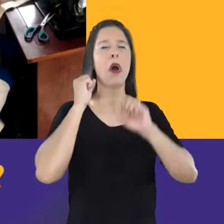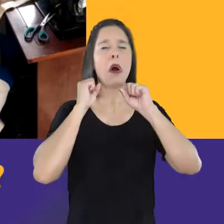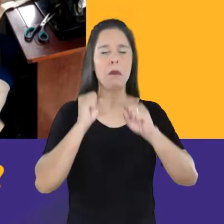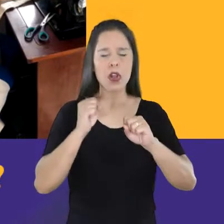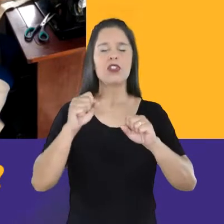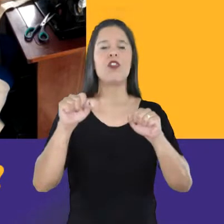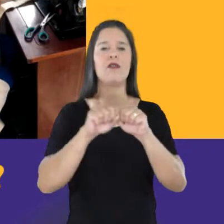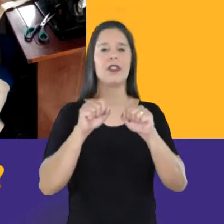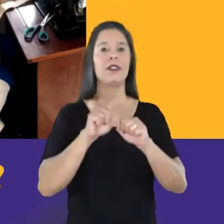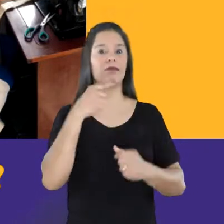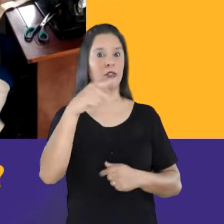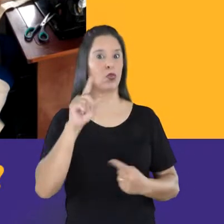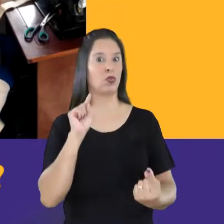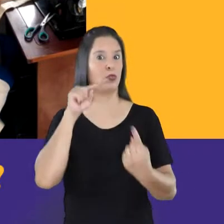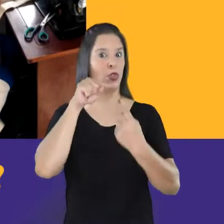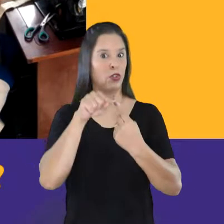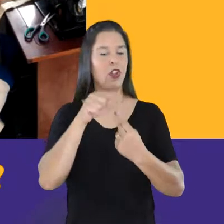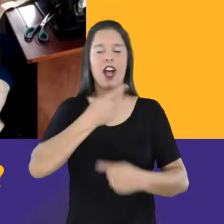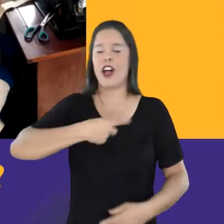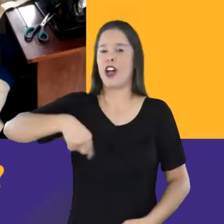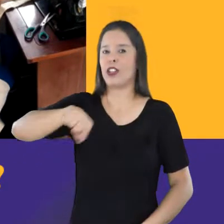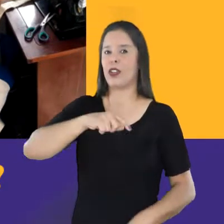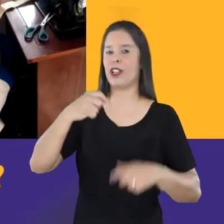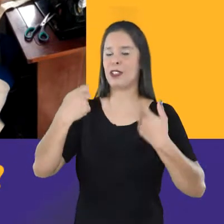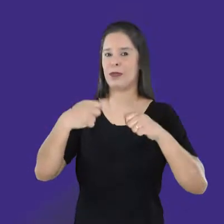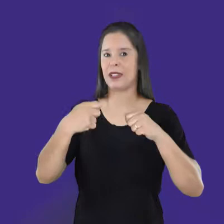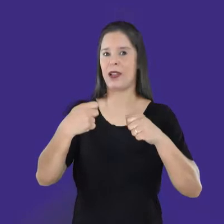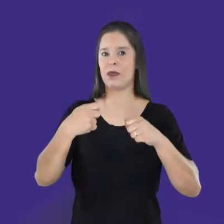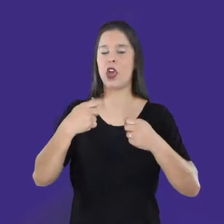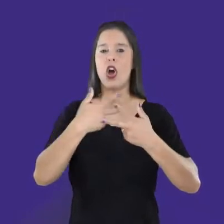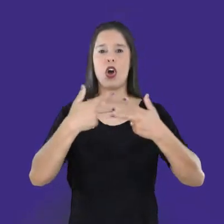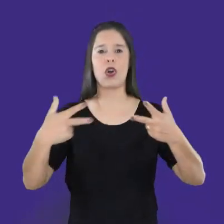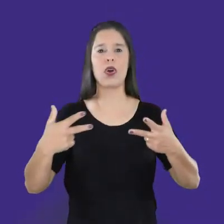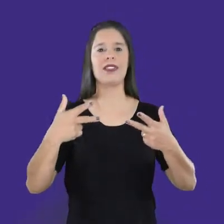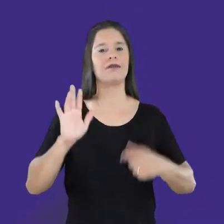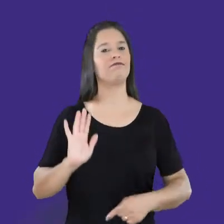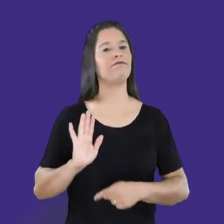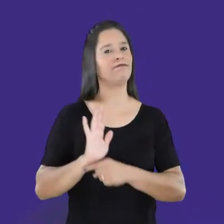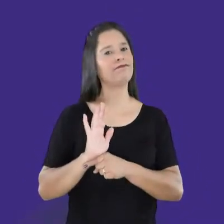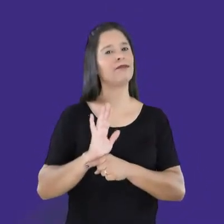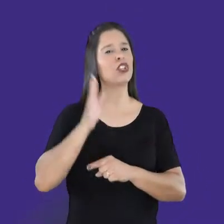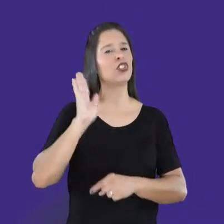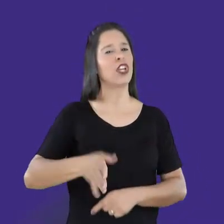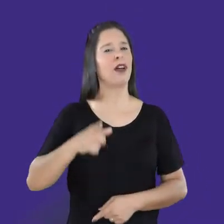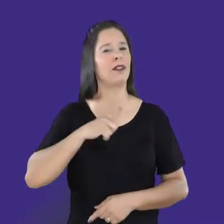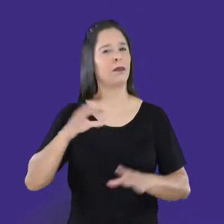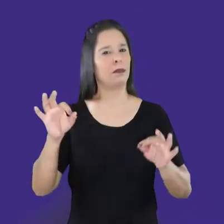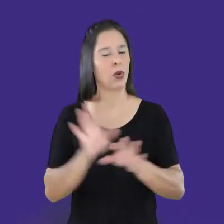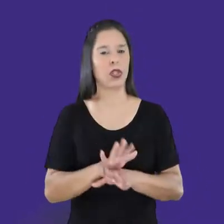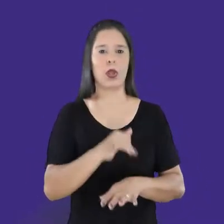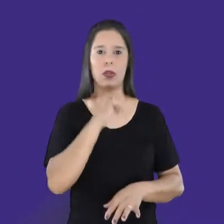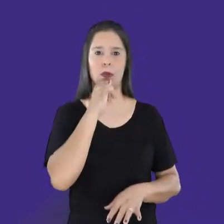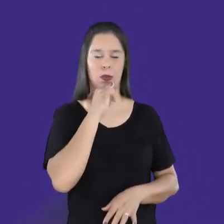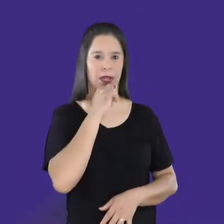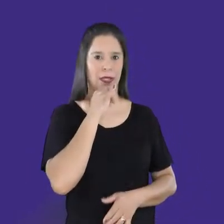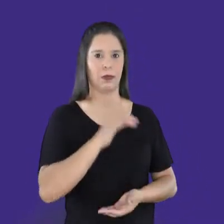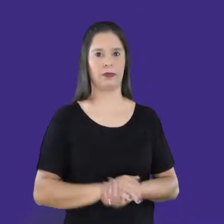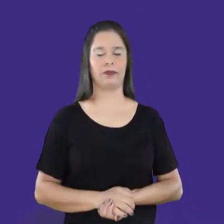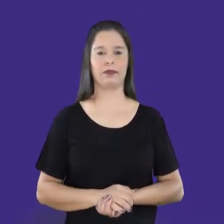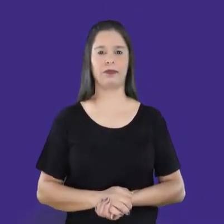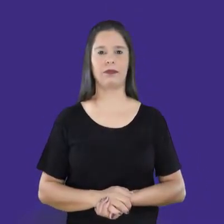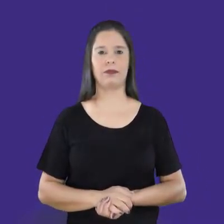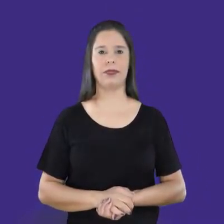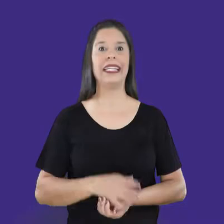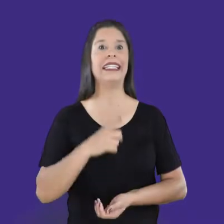educação formal, se comparado a mulheres brancas, por exemplo. A terceira pergunta que a gente precisa responder é: